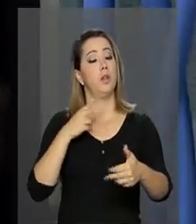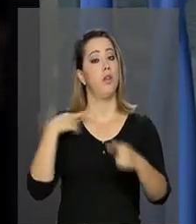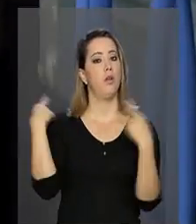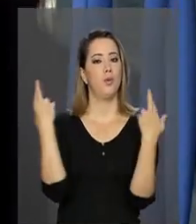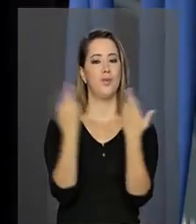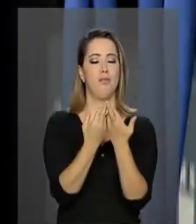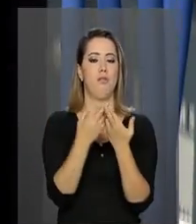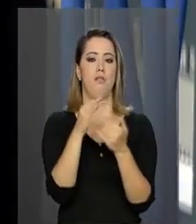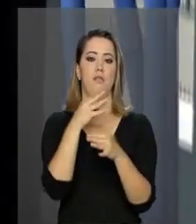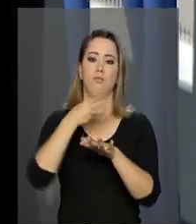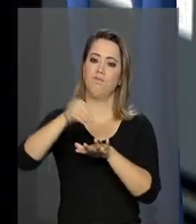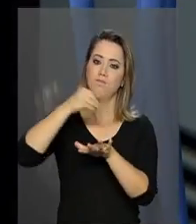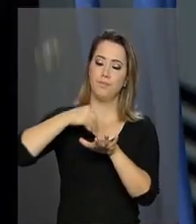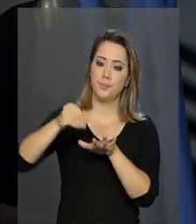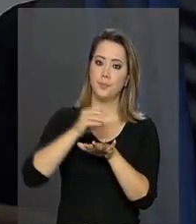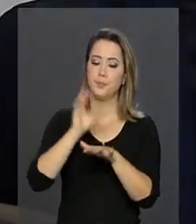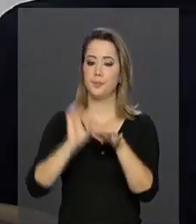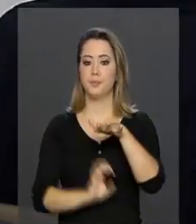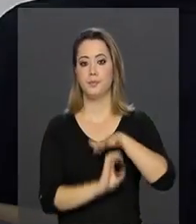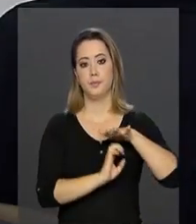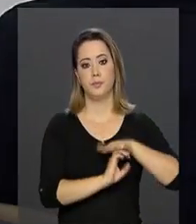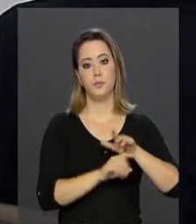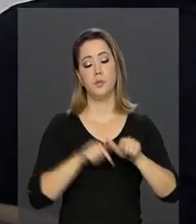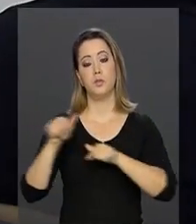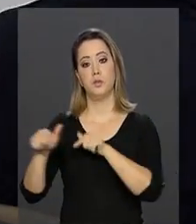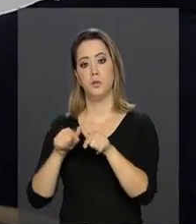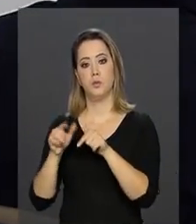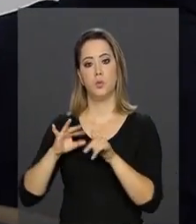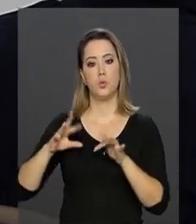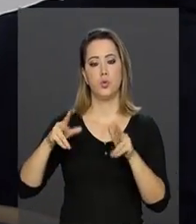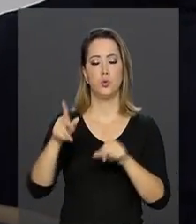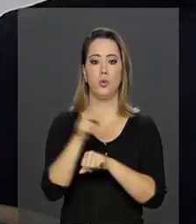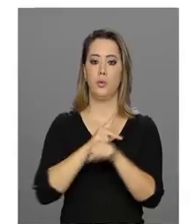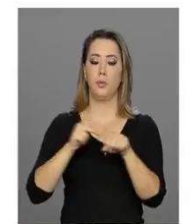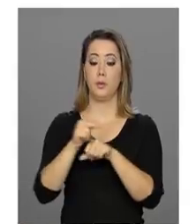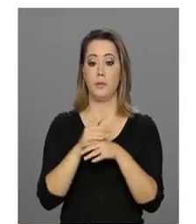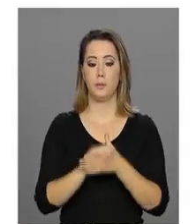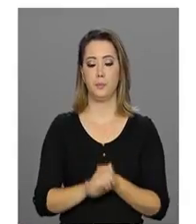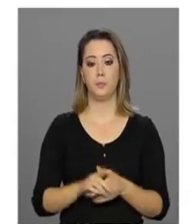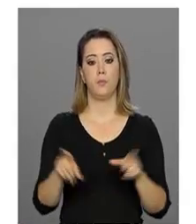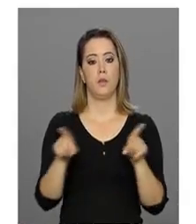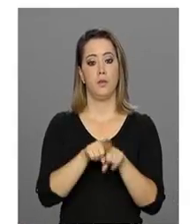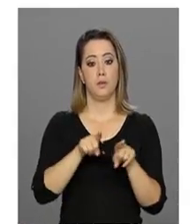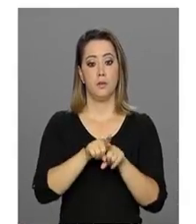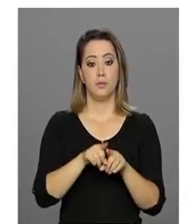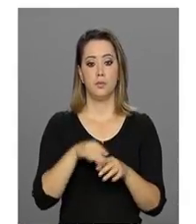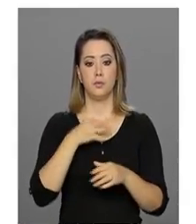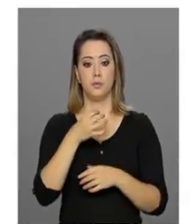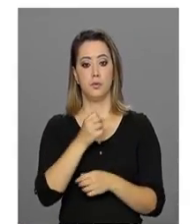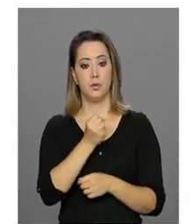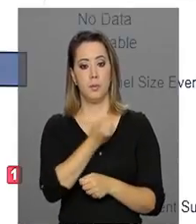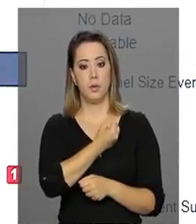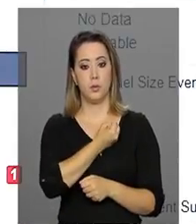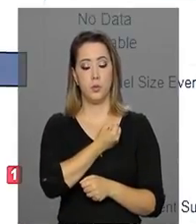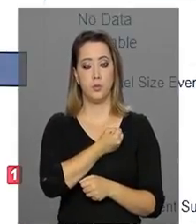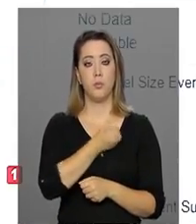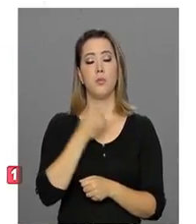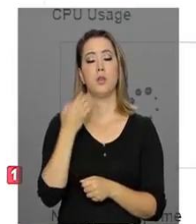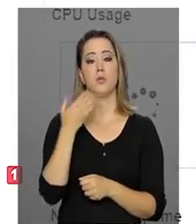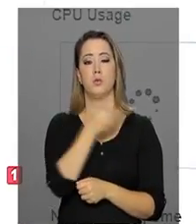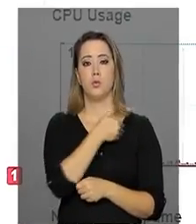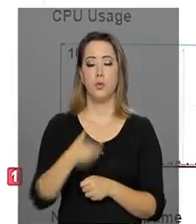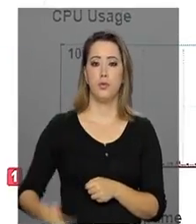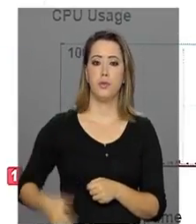reunir informações de empregadores e Trabalhadores de todo o país além de dados governamentais como